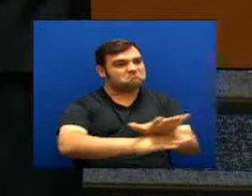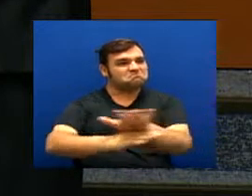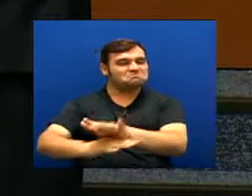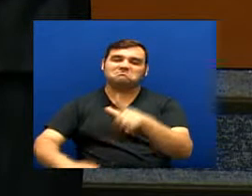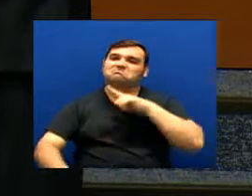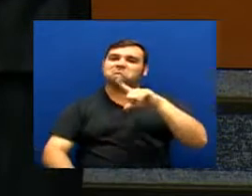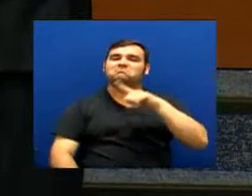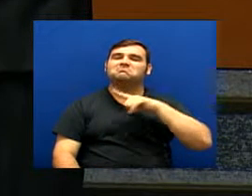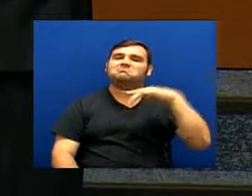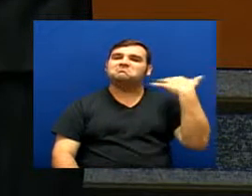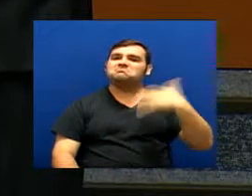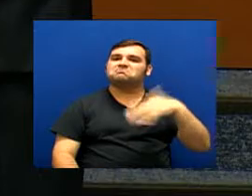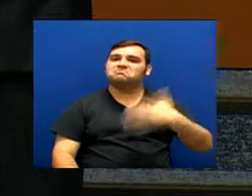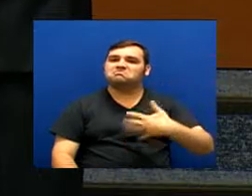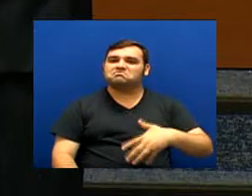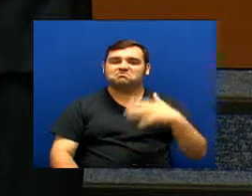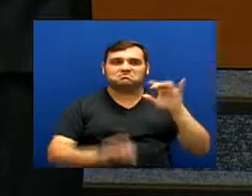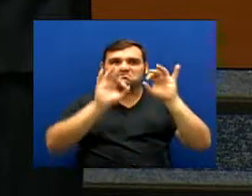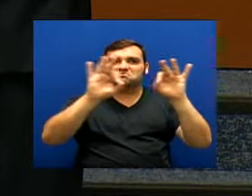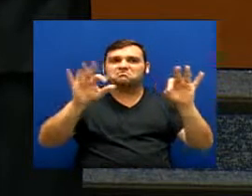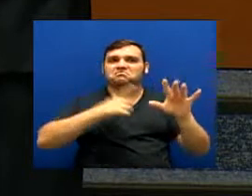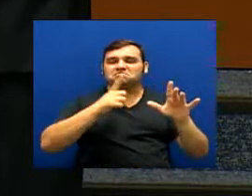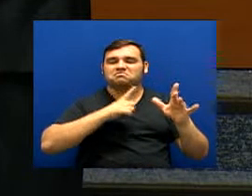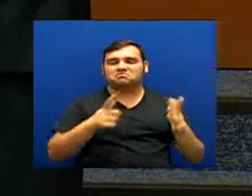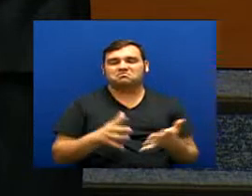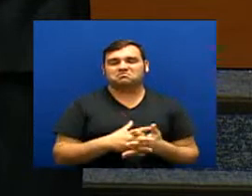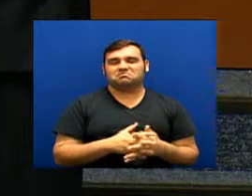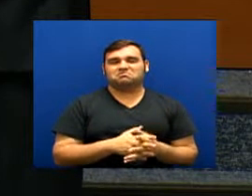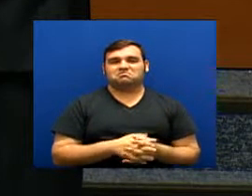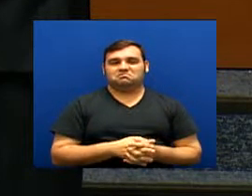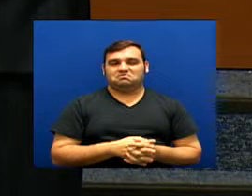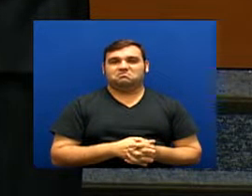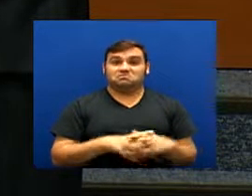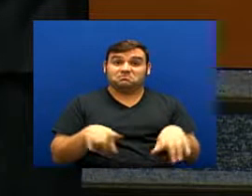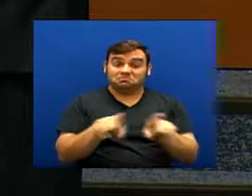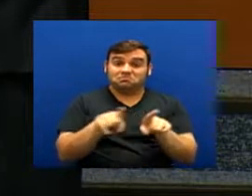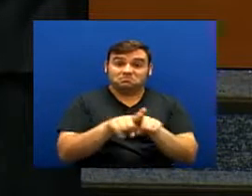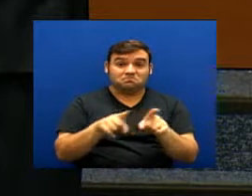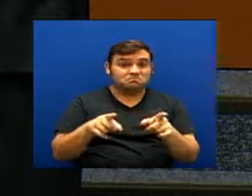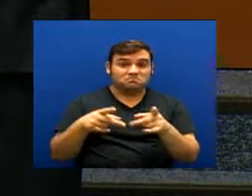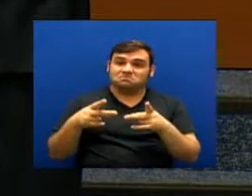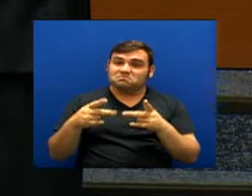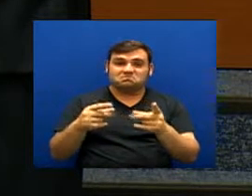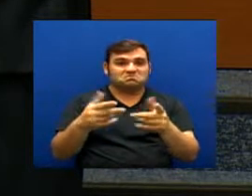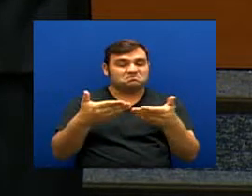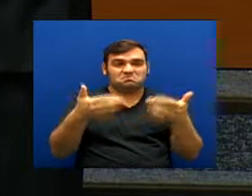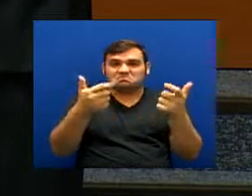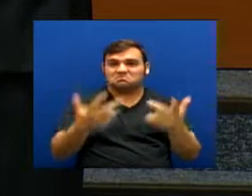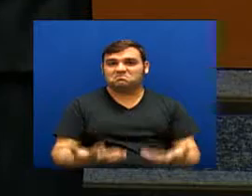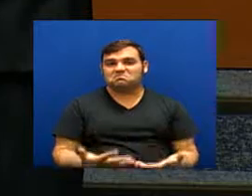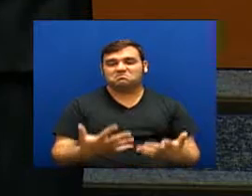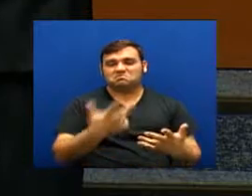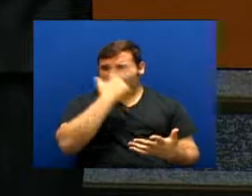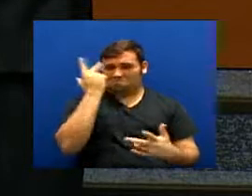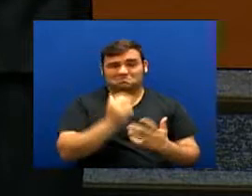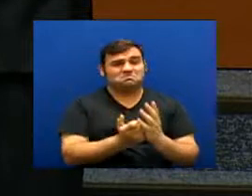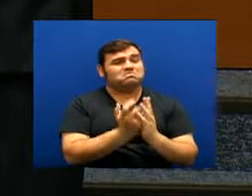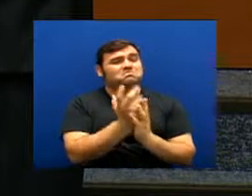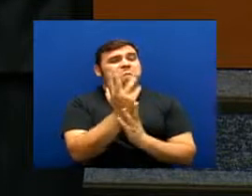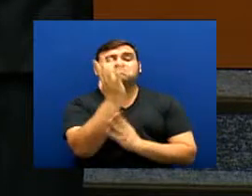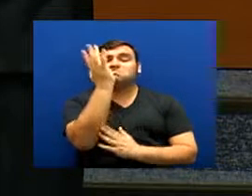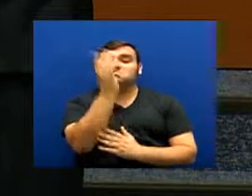as emendas. E foi muito bom saber que podemos, através desse trabalho aqui, dentro da Casa